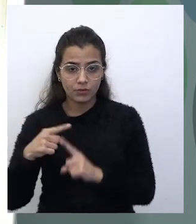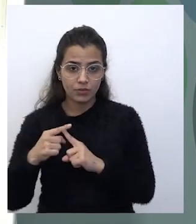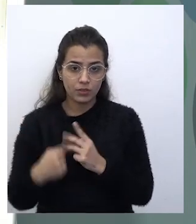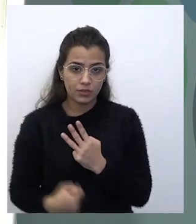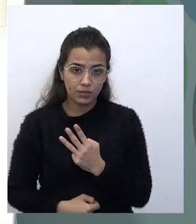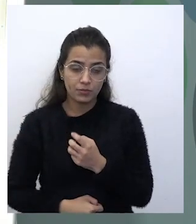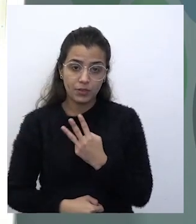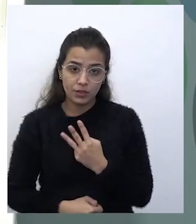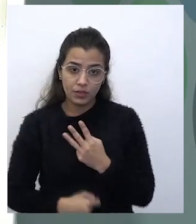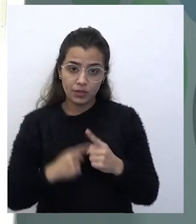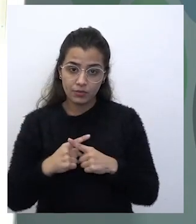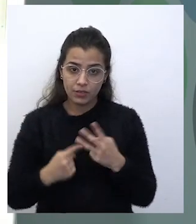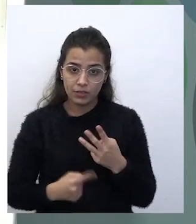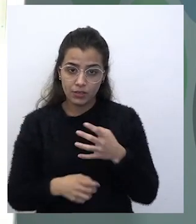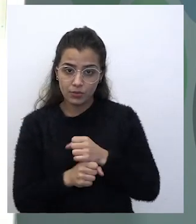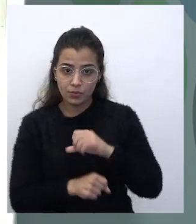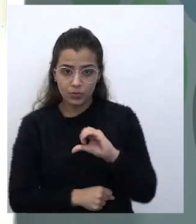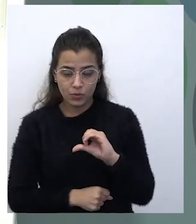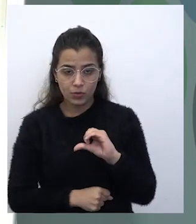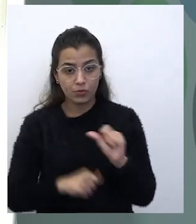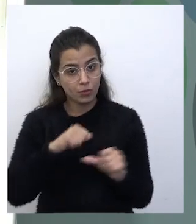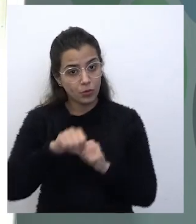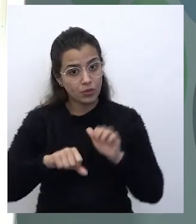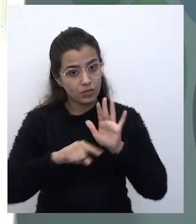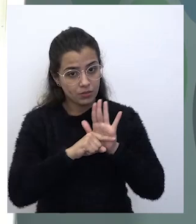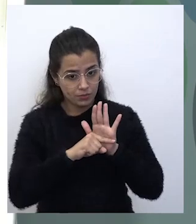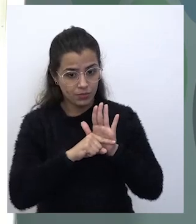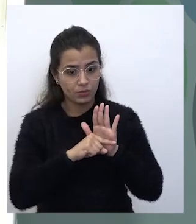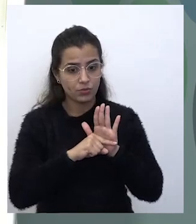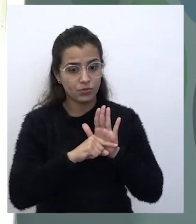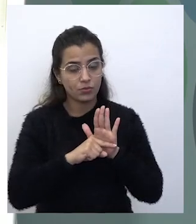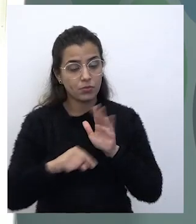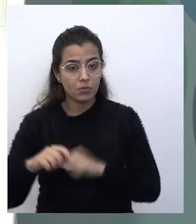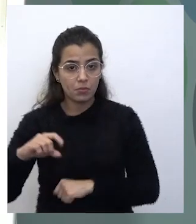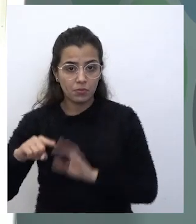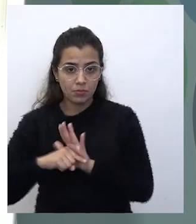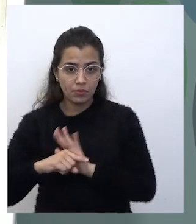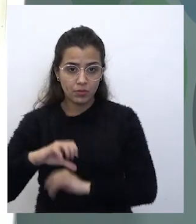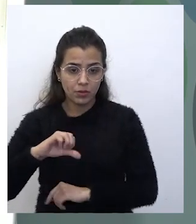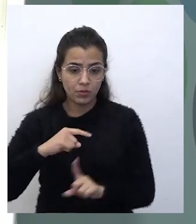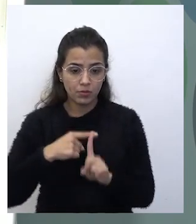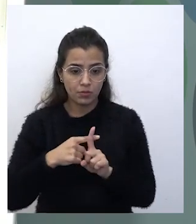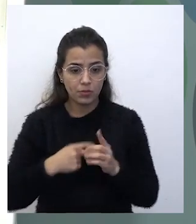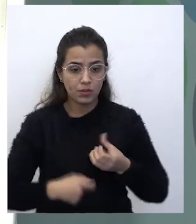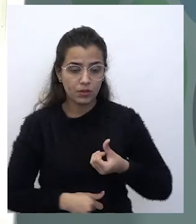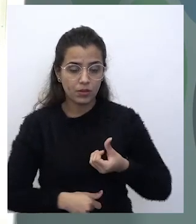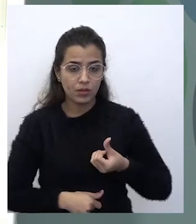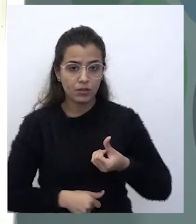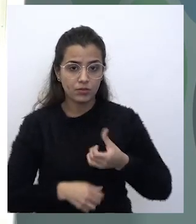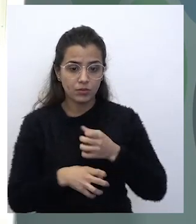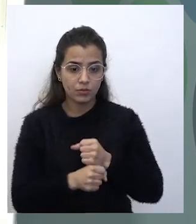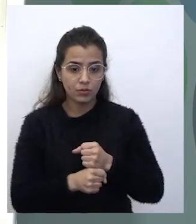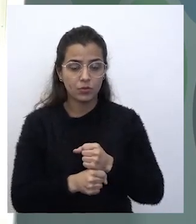3, 9. Troca o sinal, menos 9. 2 vezes 3, 6. Devo 9, tenho 6, fico devendo